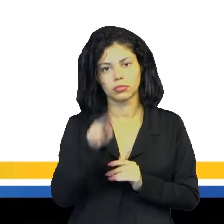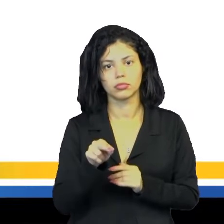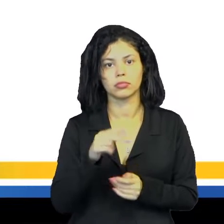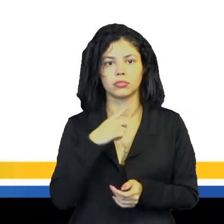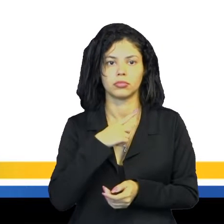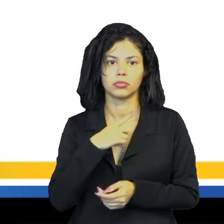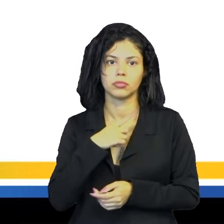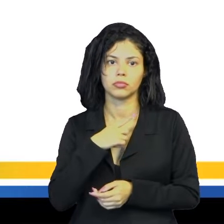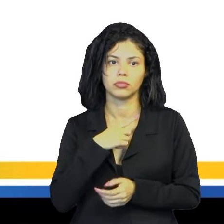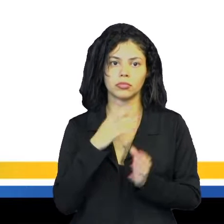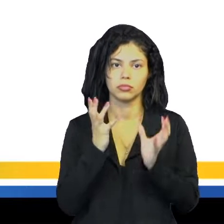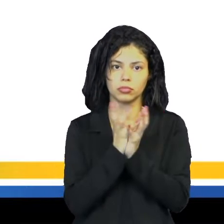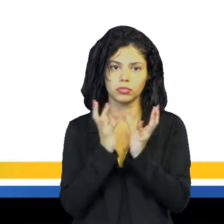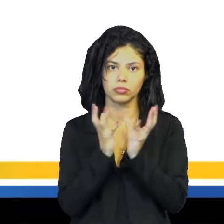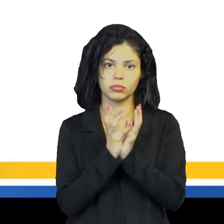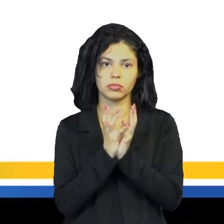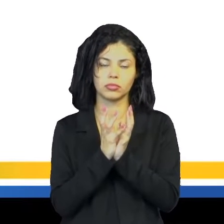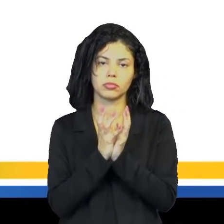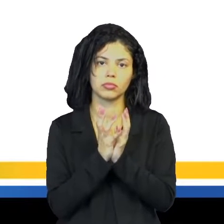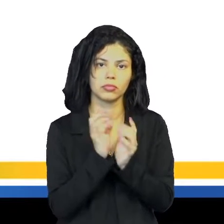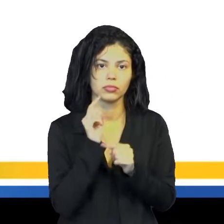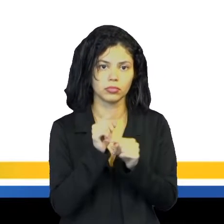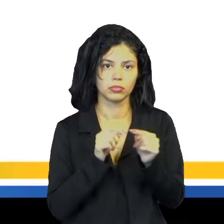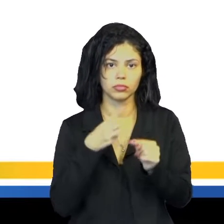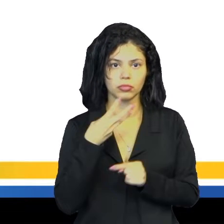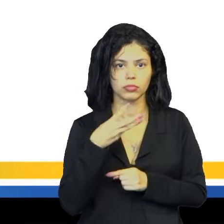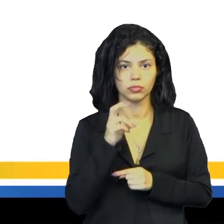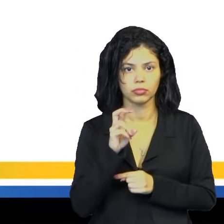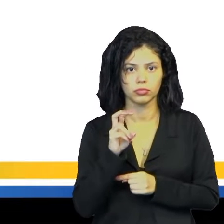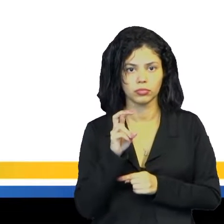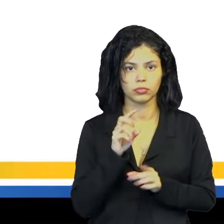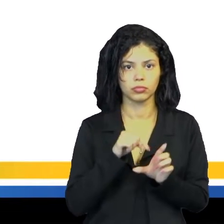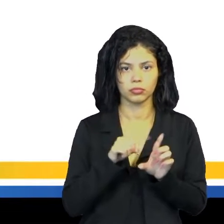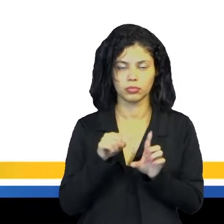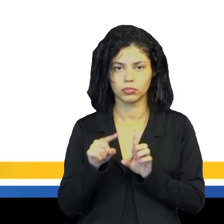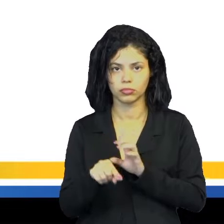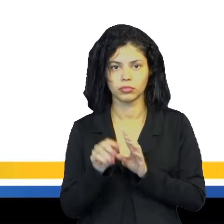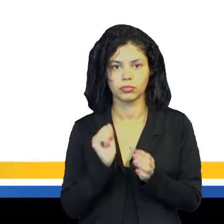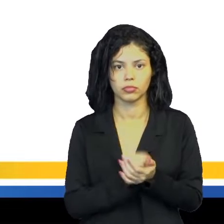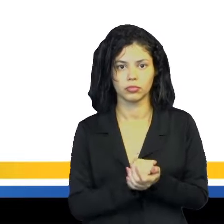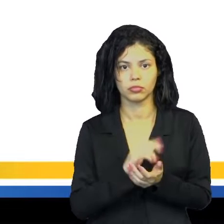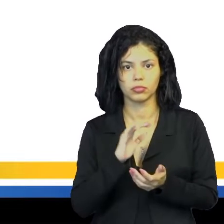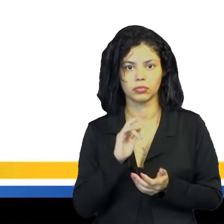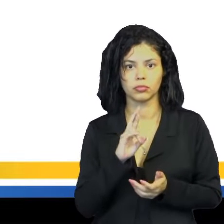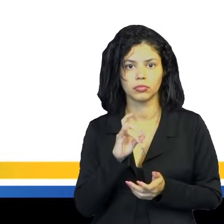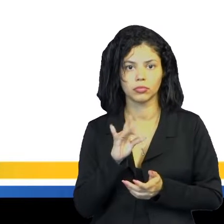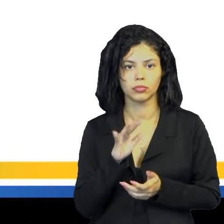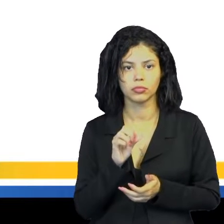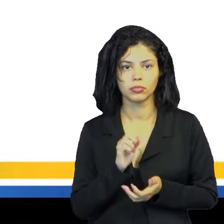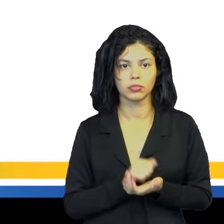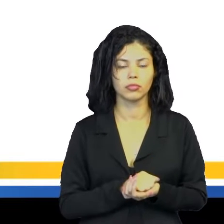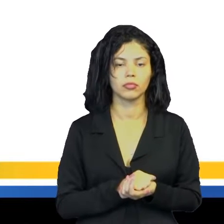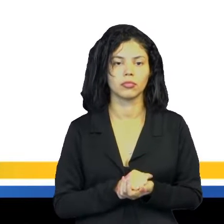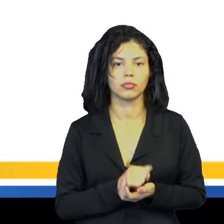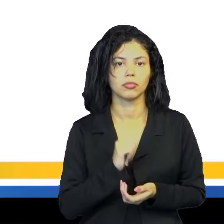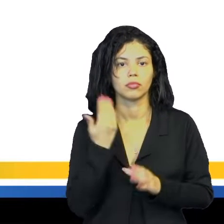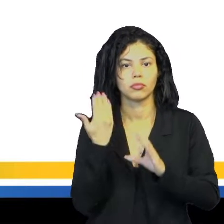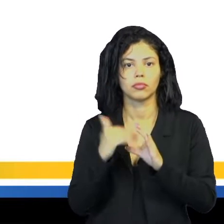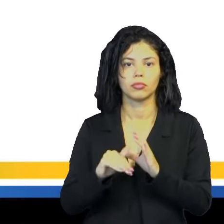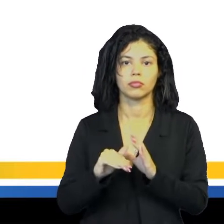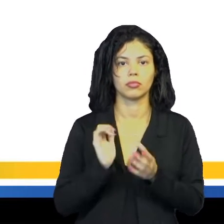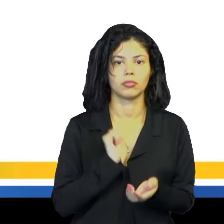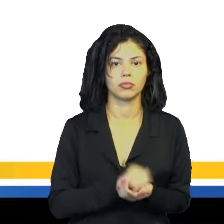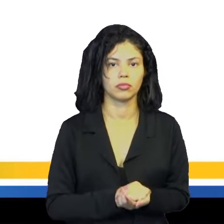compêndio, num conjunto de obras aí, dividido em 35 volumes, chamado de Enciclopédia. A publicação